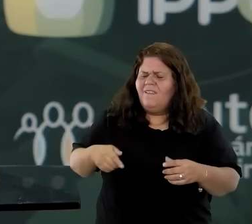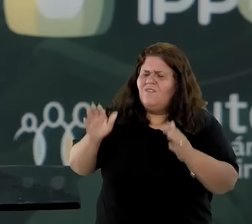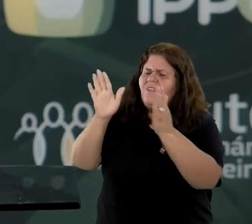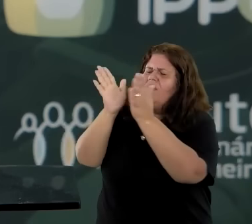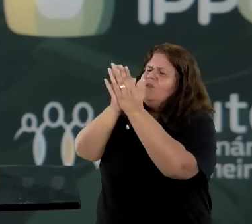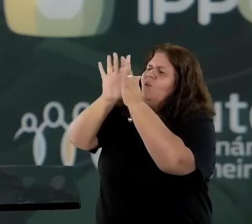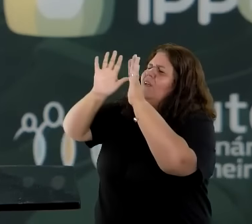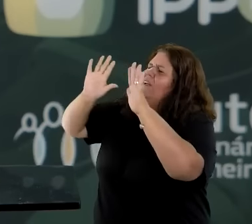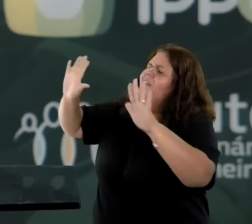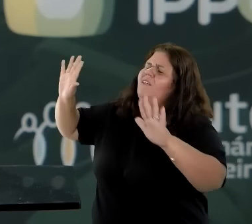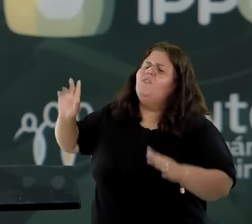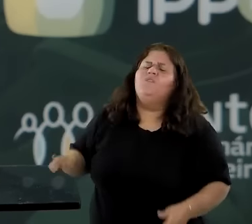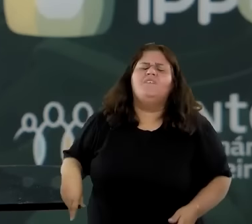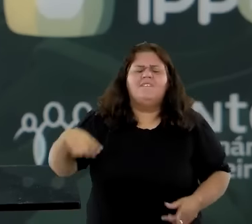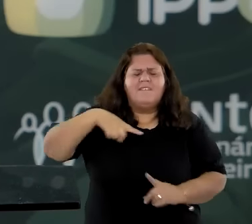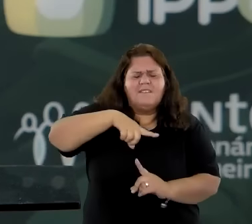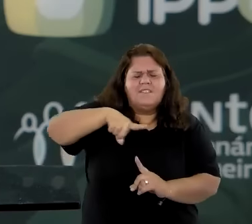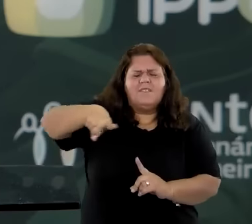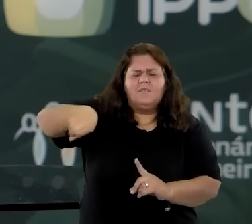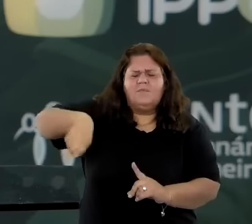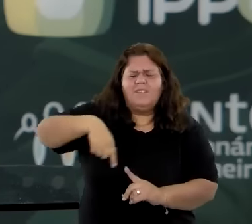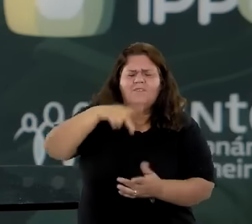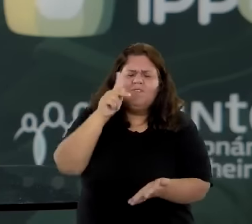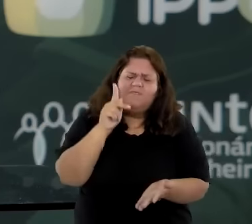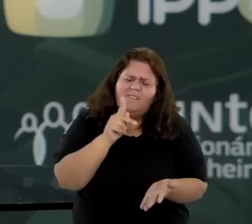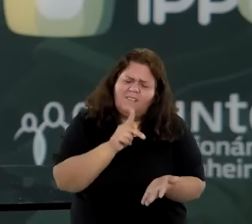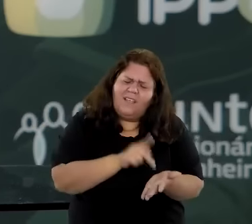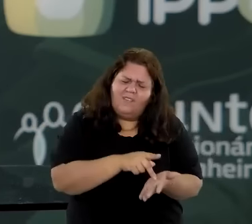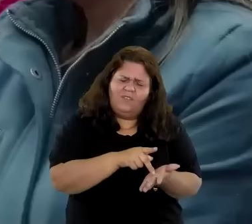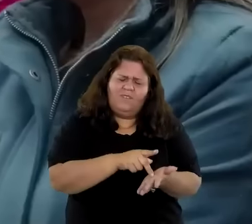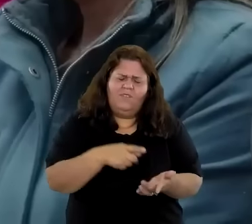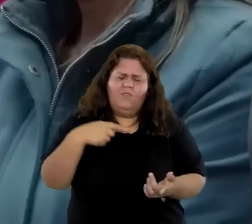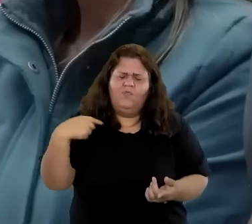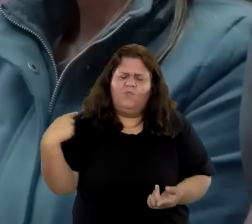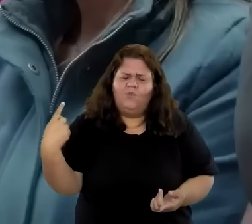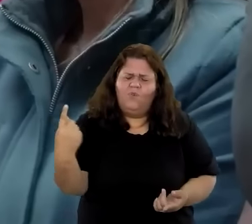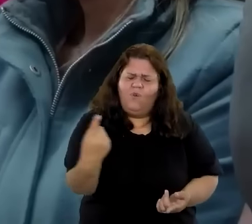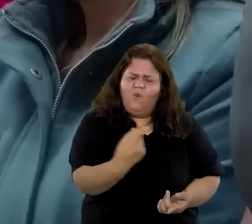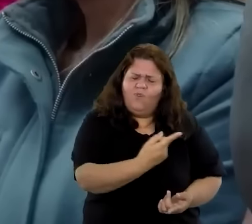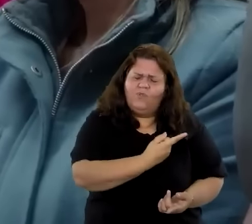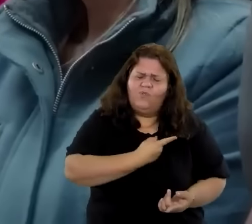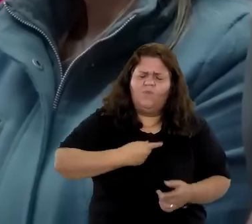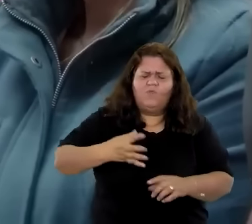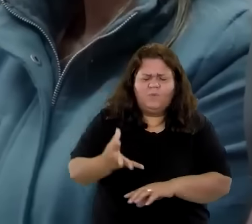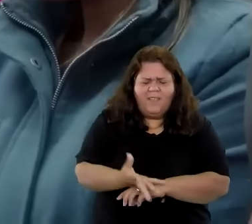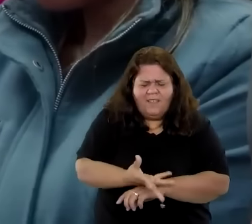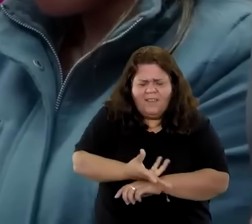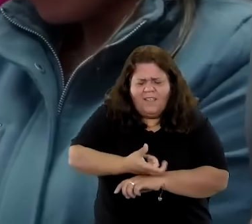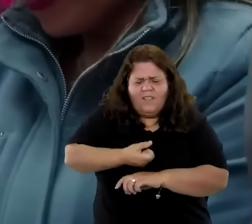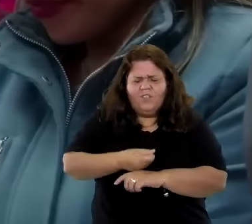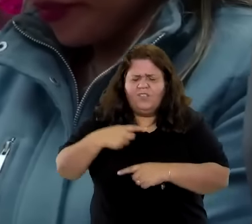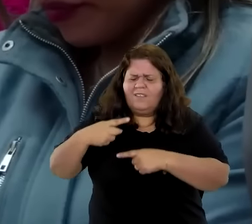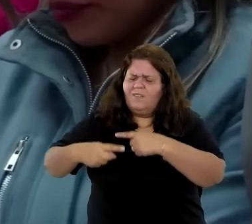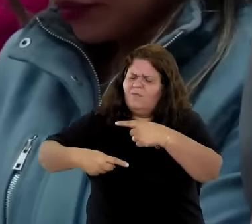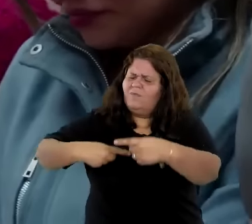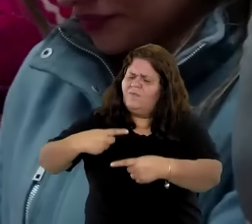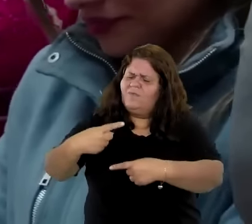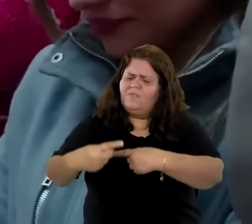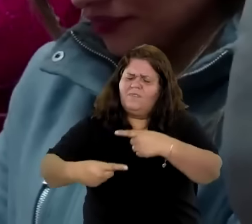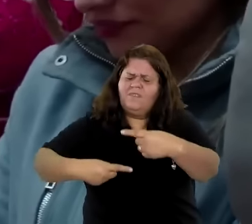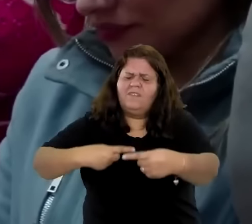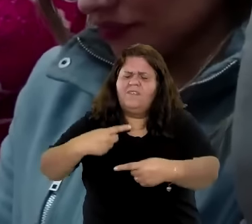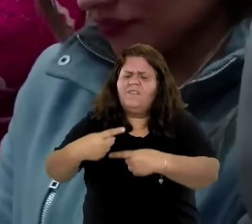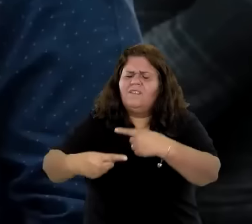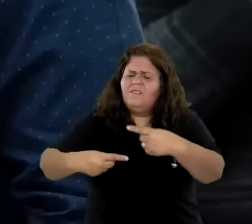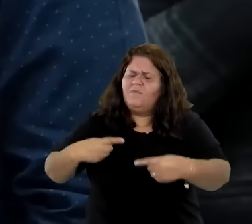te agradecemos porque somos uma igreja que recebeu um legado dos nossos antepassados, este Evangelho